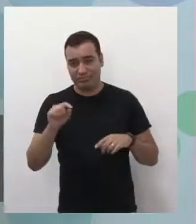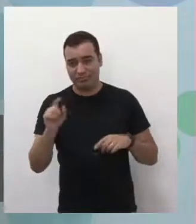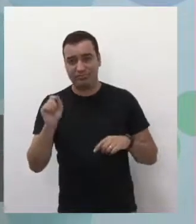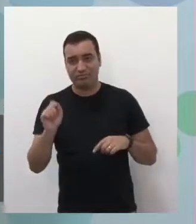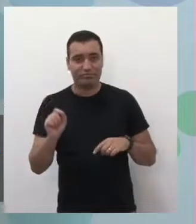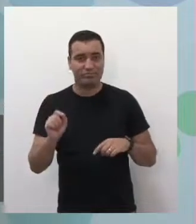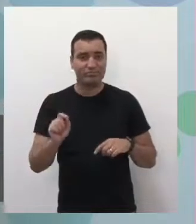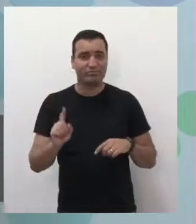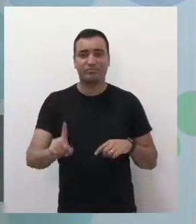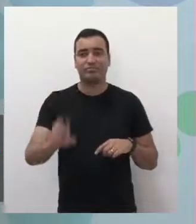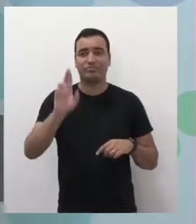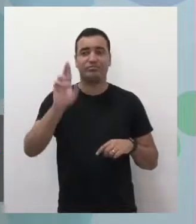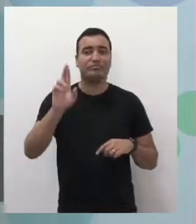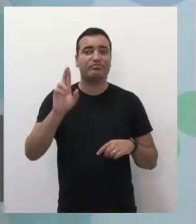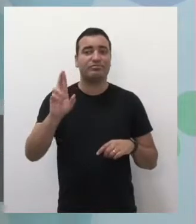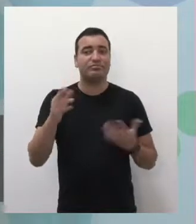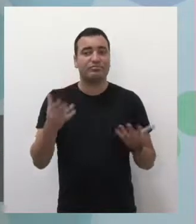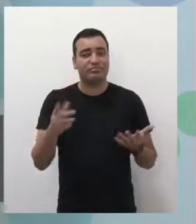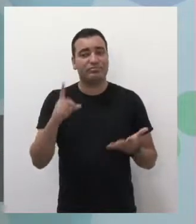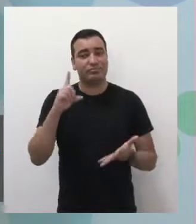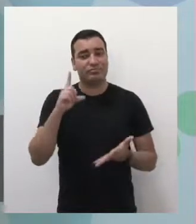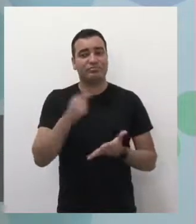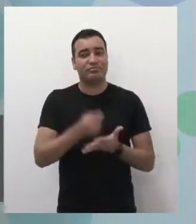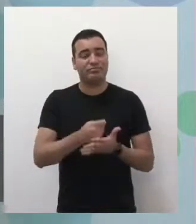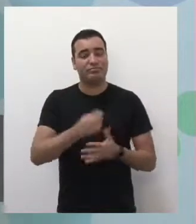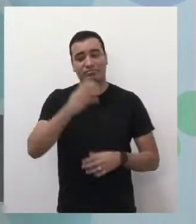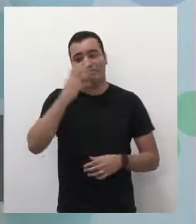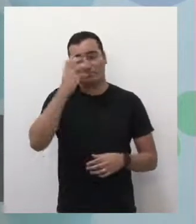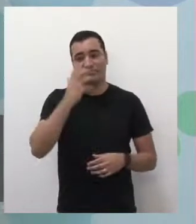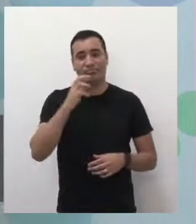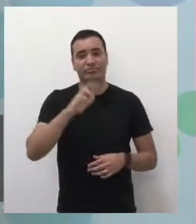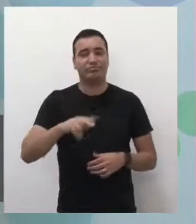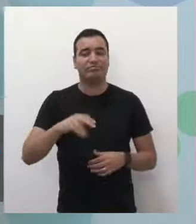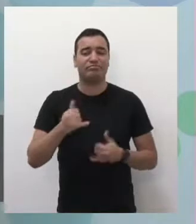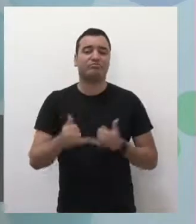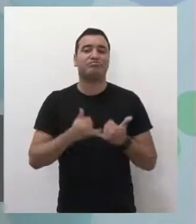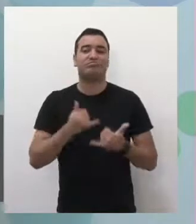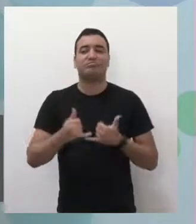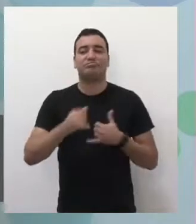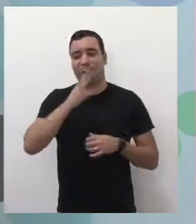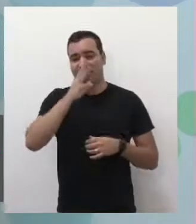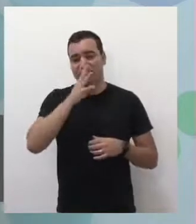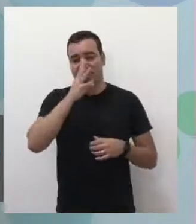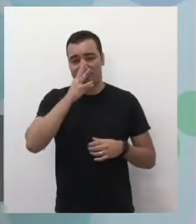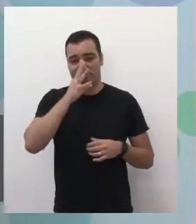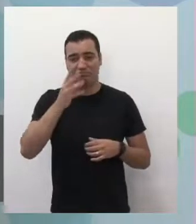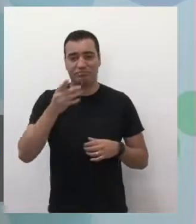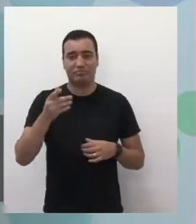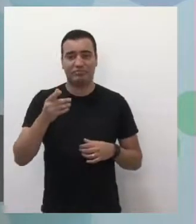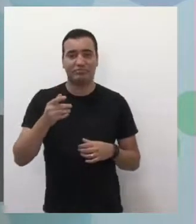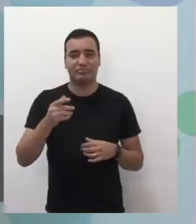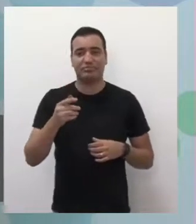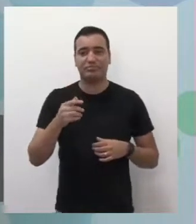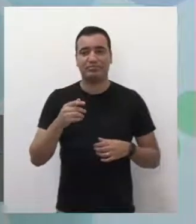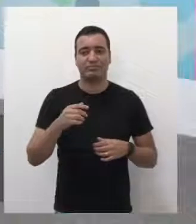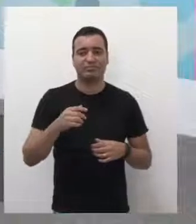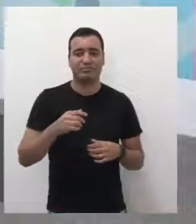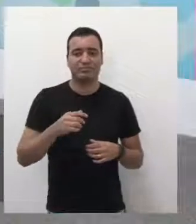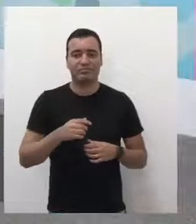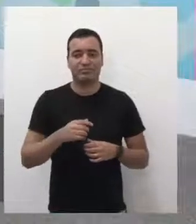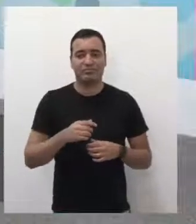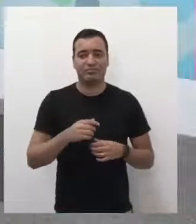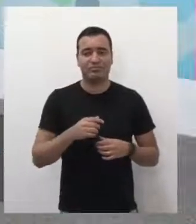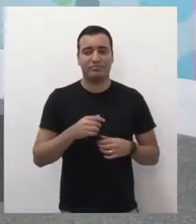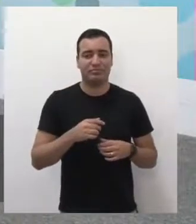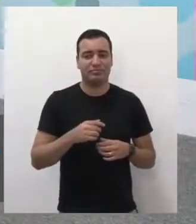frente dessas questões e tudo mais, é uma decisão muito séria, não é uma brincadeira. A gente podia fazer assim, vou fazer um